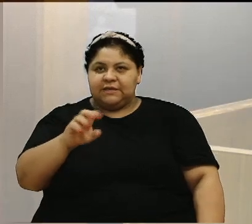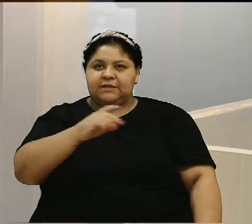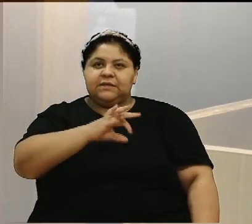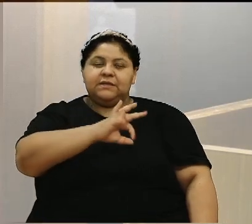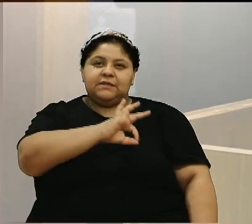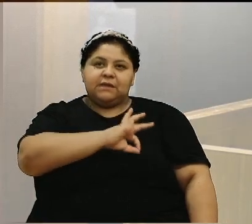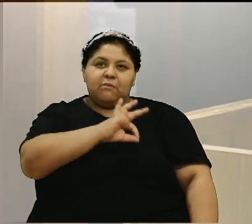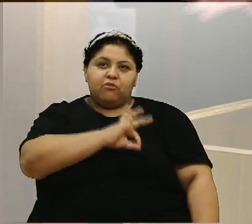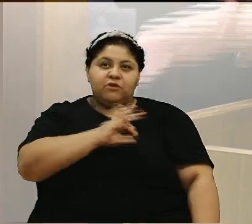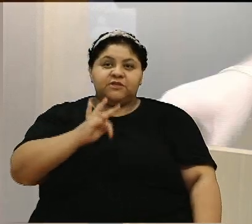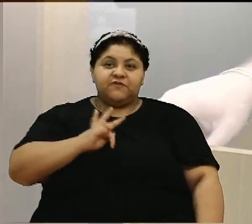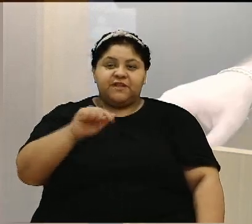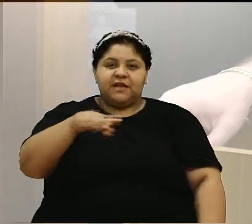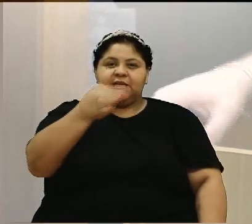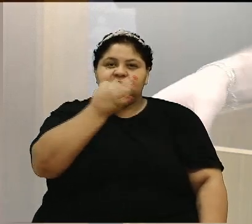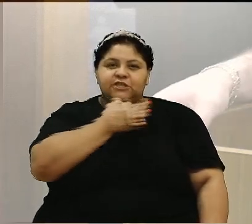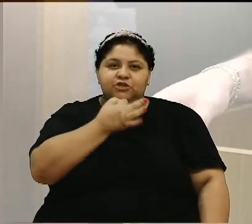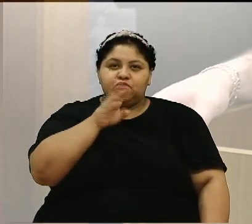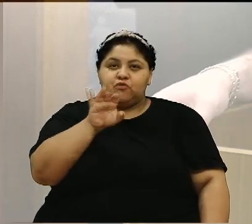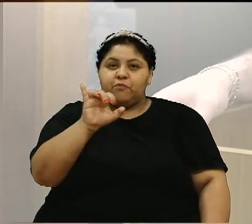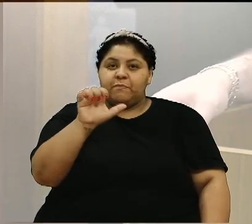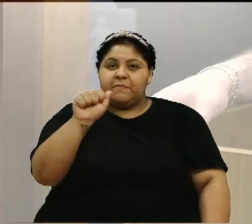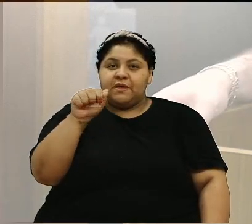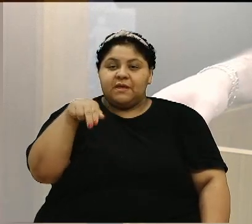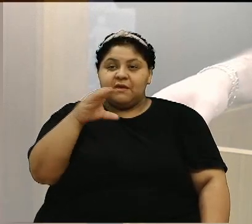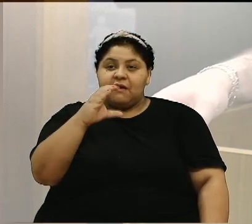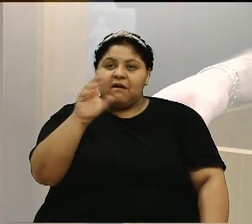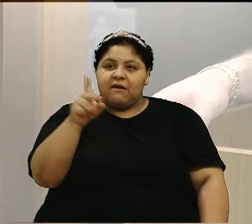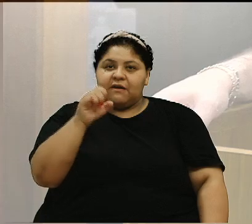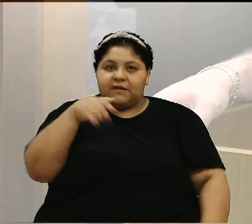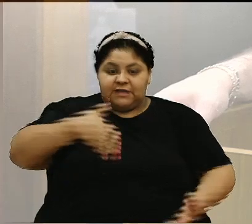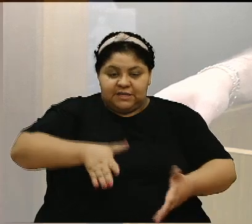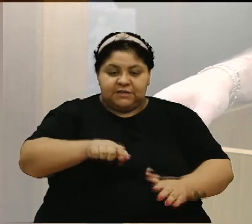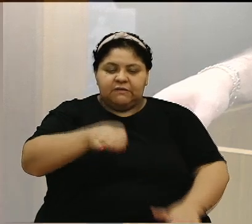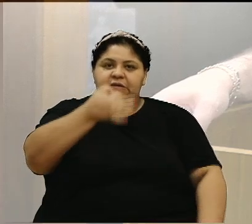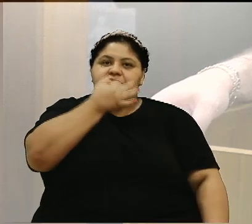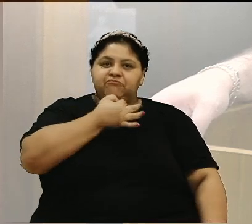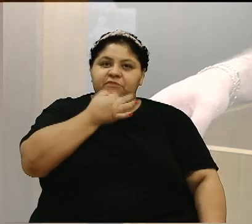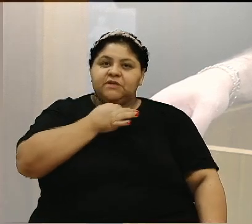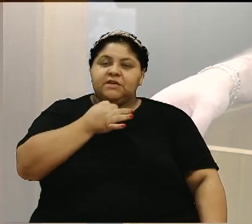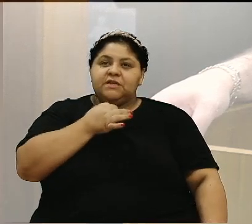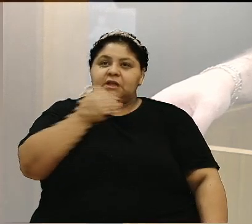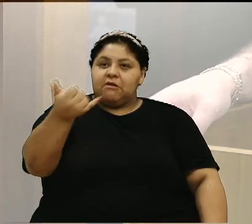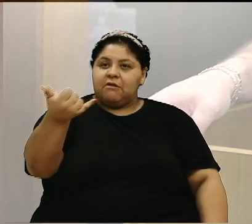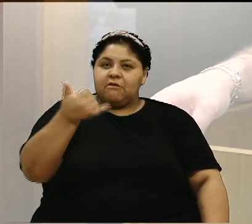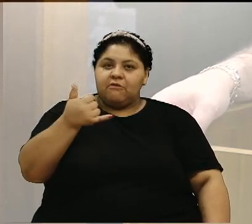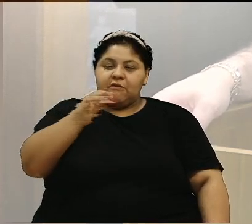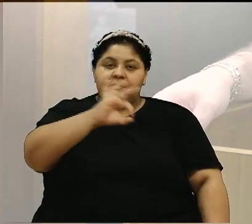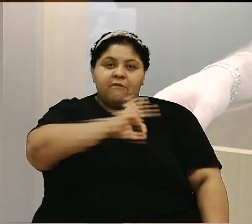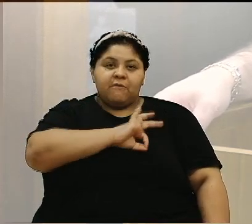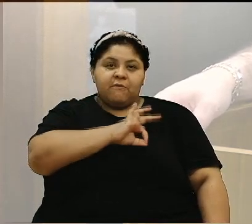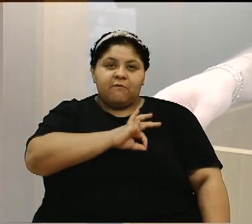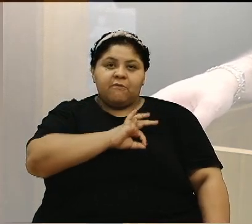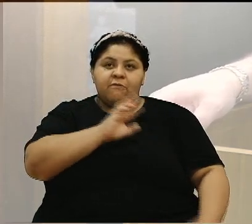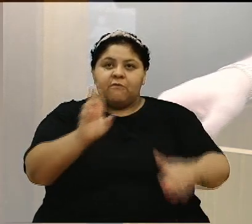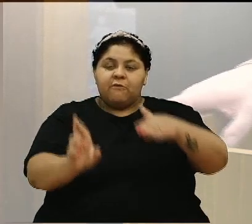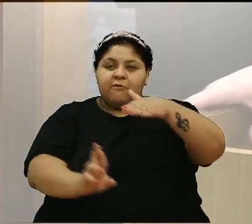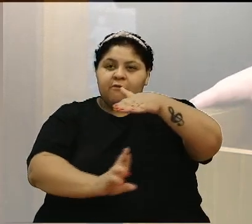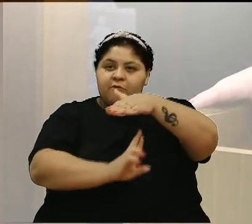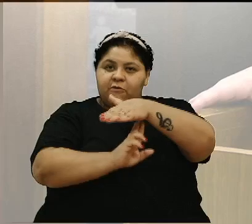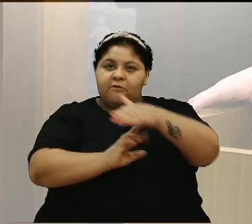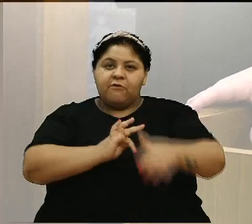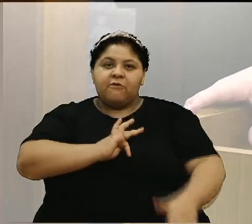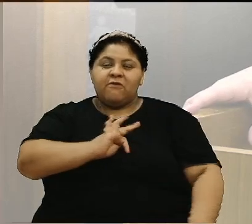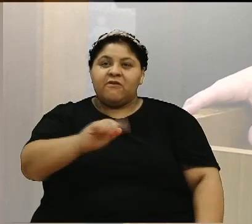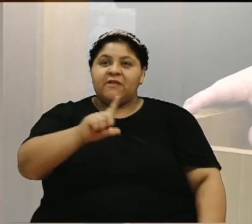que é natural aqui de Caxias do Sul, e ele me relatou que a Polícia Rodoviária Federal do Estado do Rio Grande do Sul,